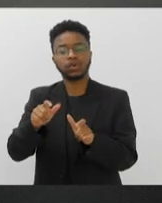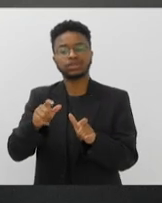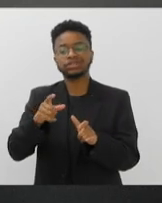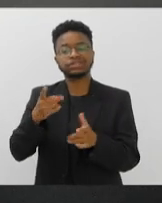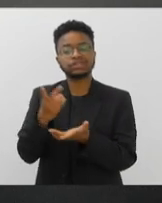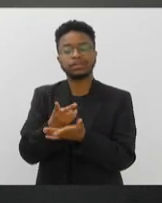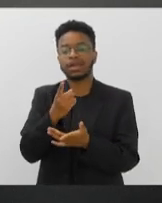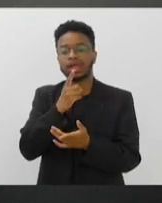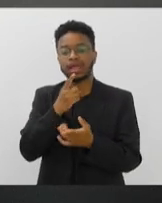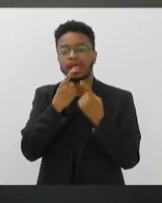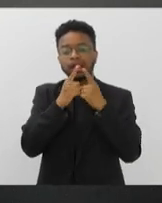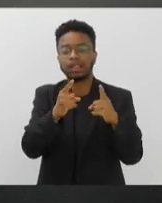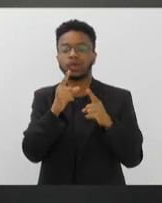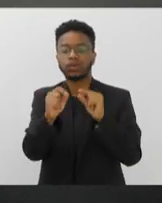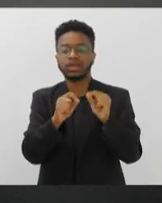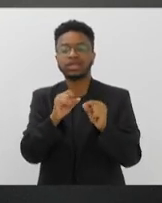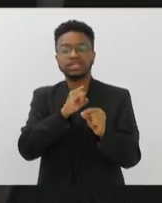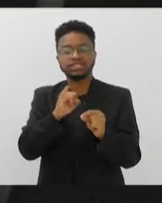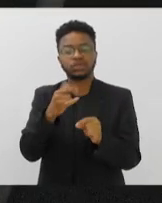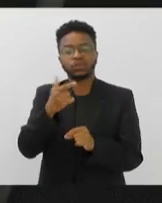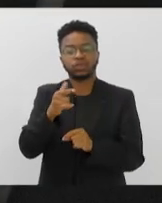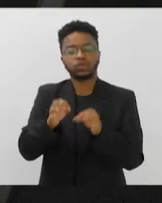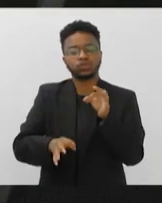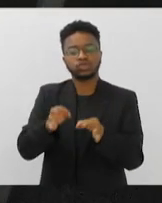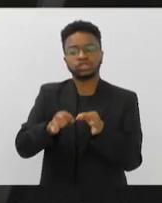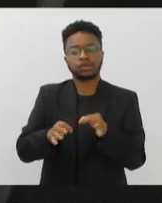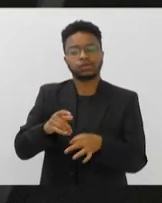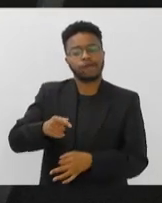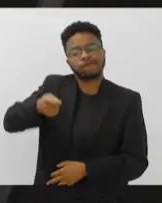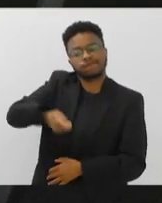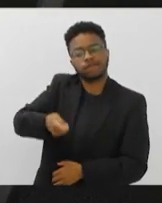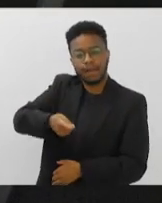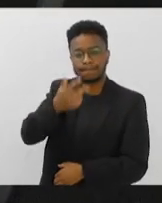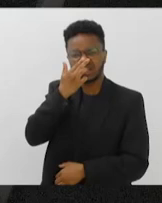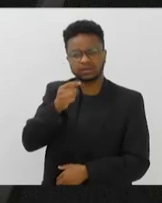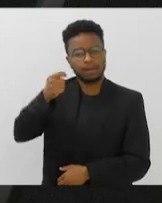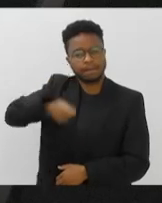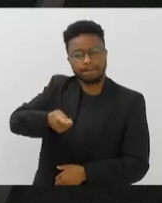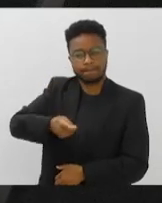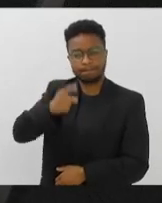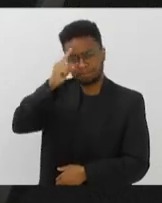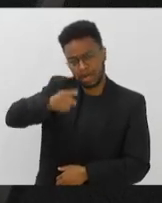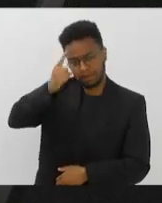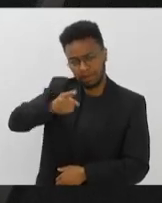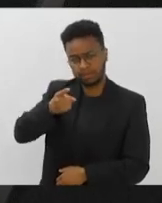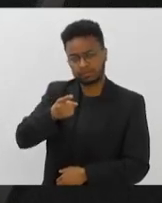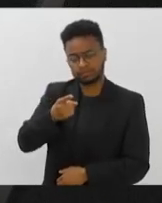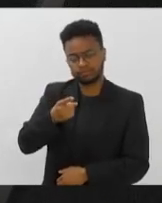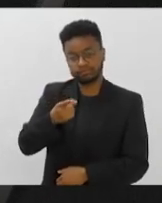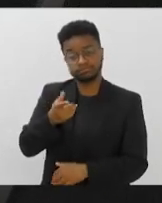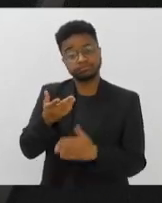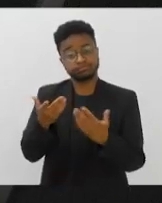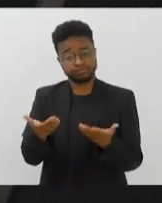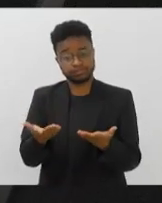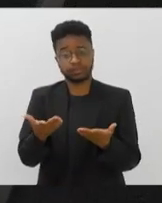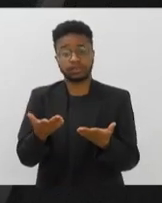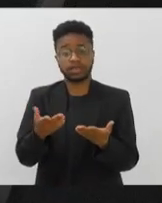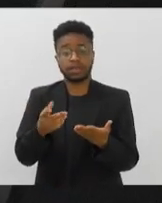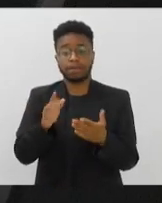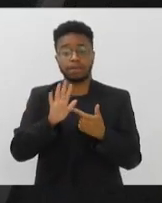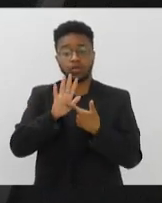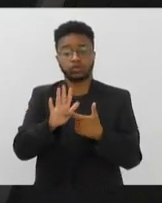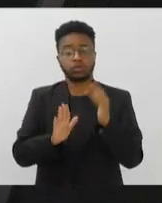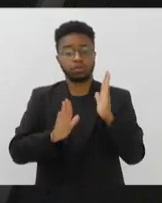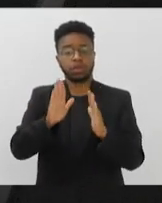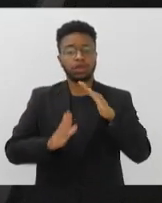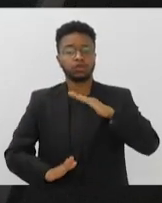né autoritário Olha lá esse ditador adora fazer isso faça-se em tanto prazo né